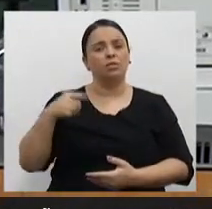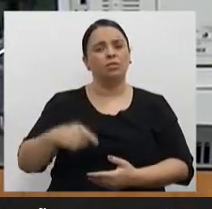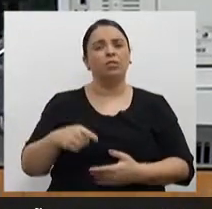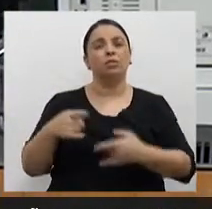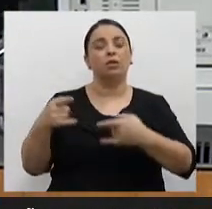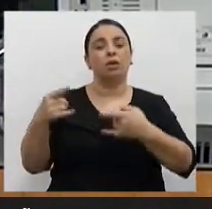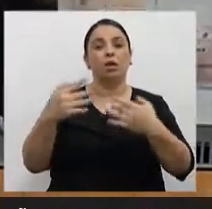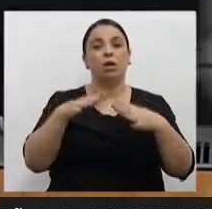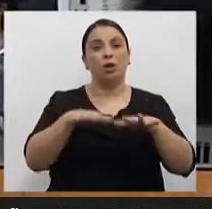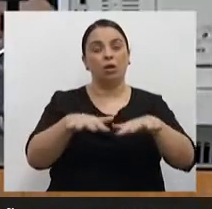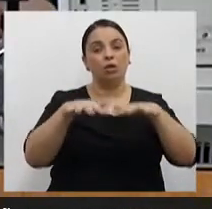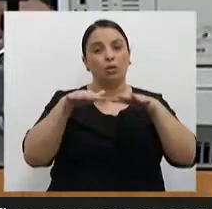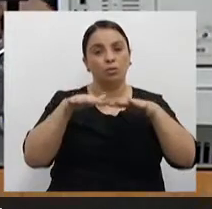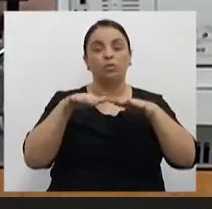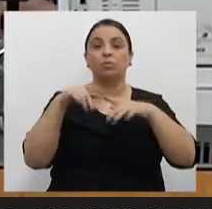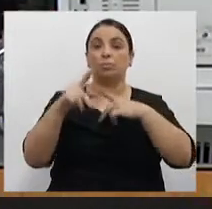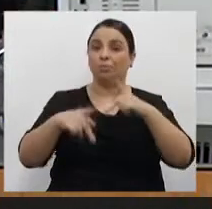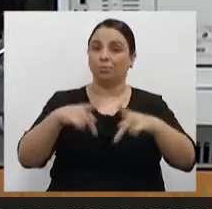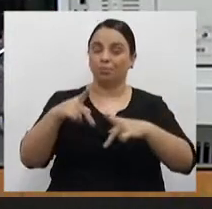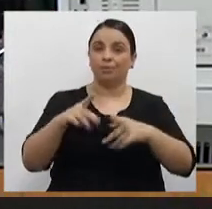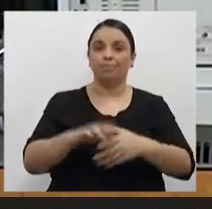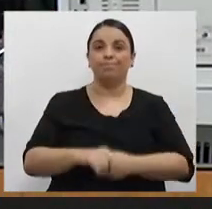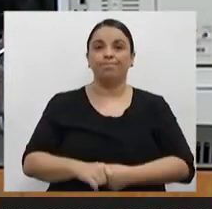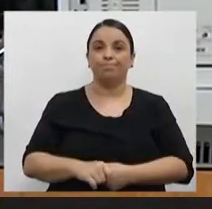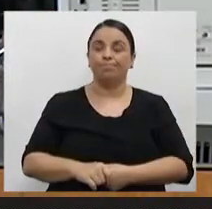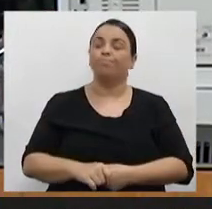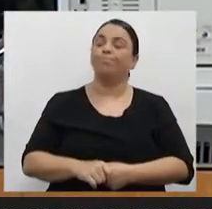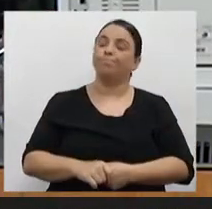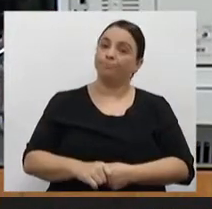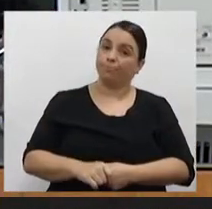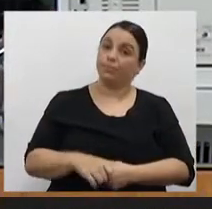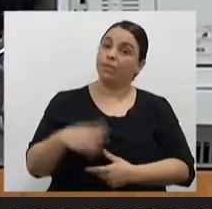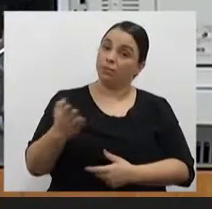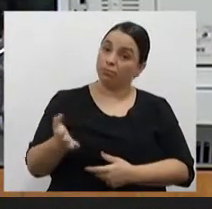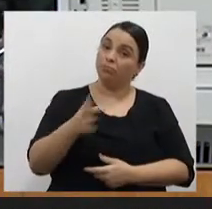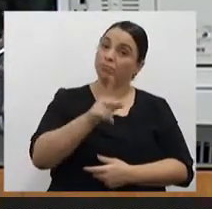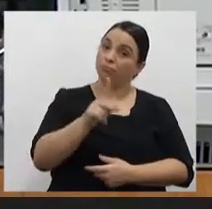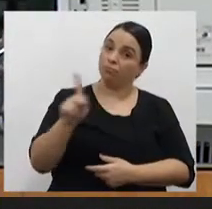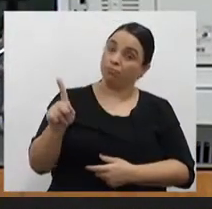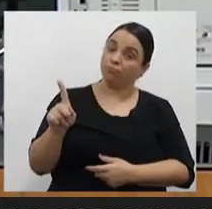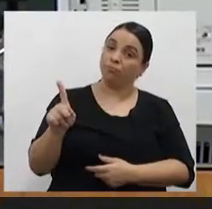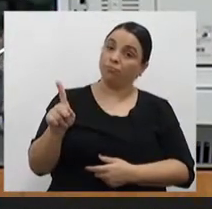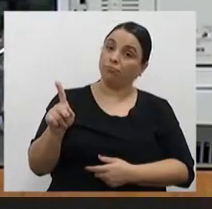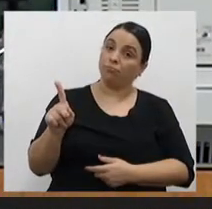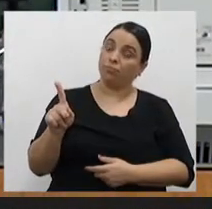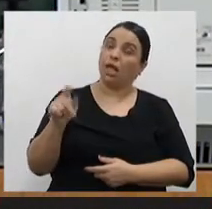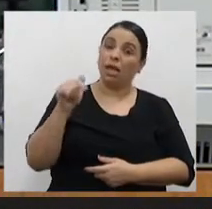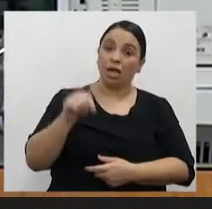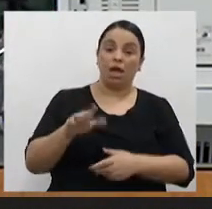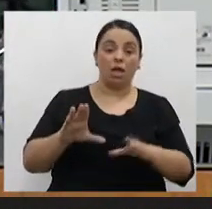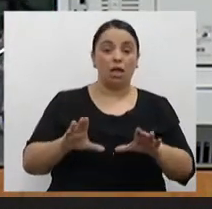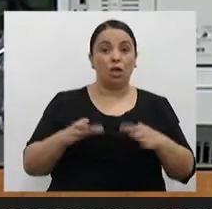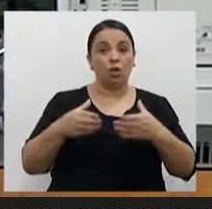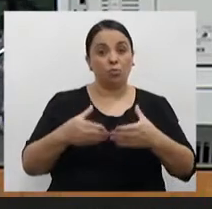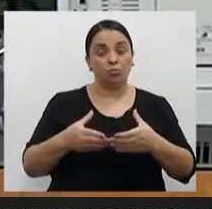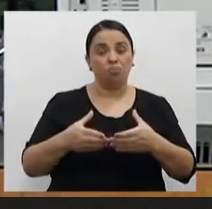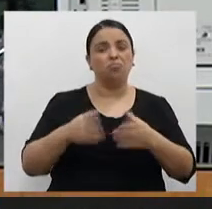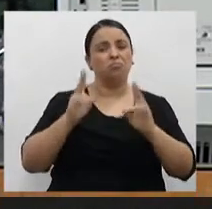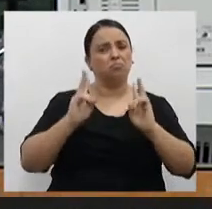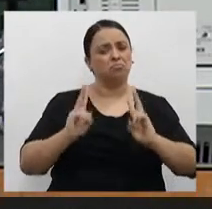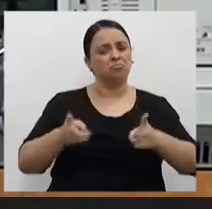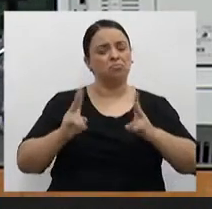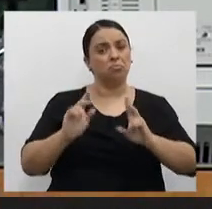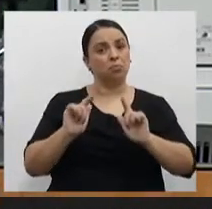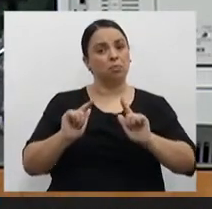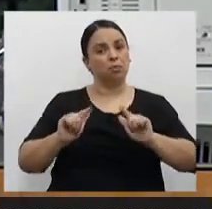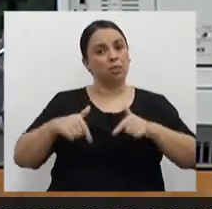Caro presidente, como não poderia deixar de ser, esta comissão é muito atuante na